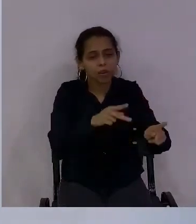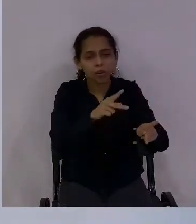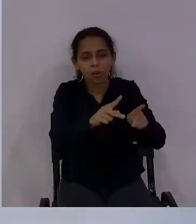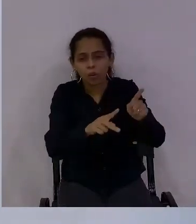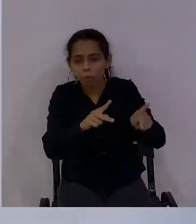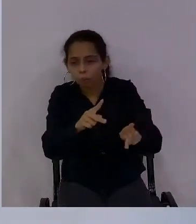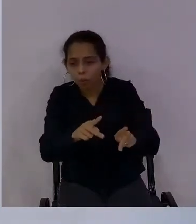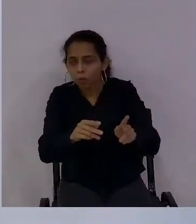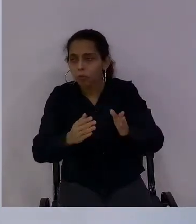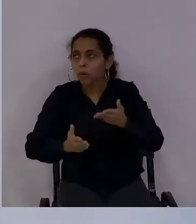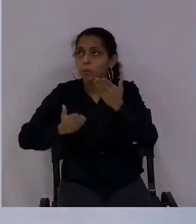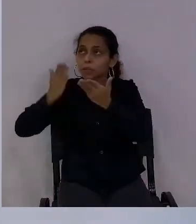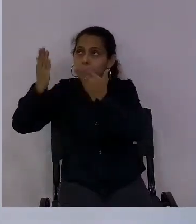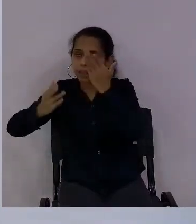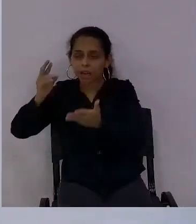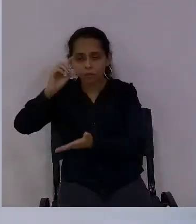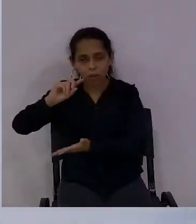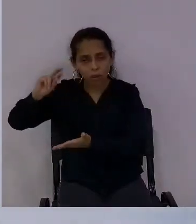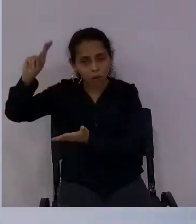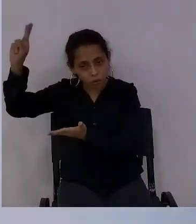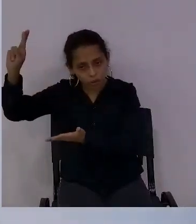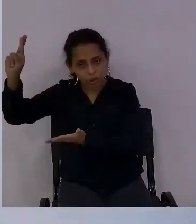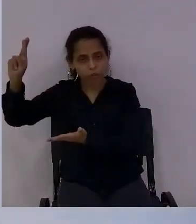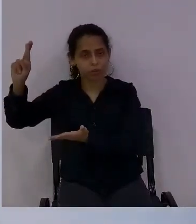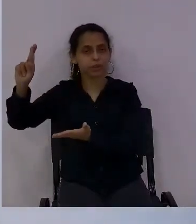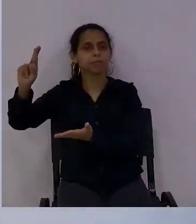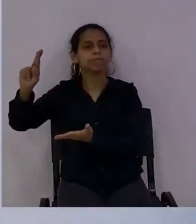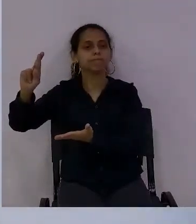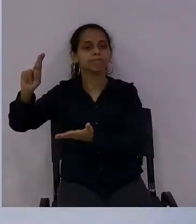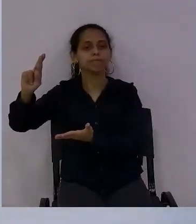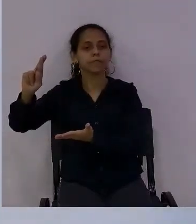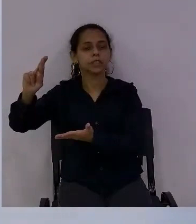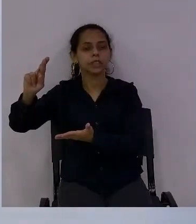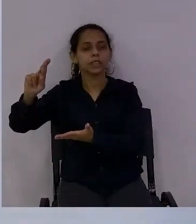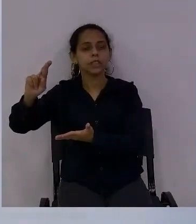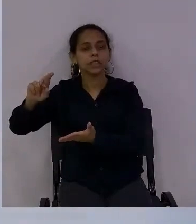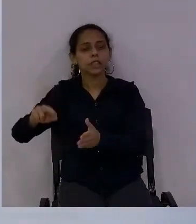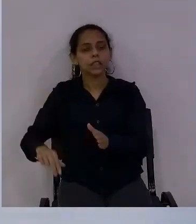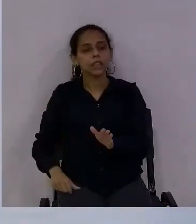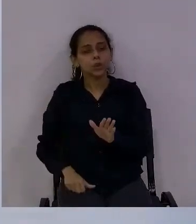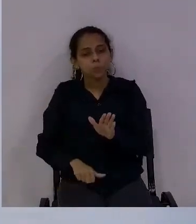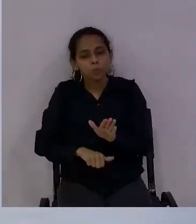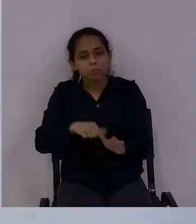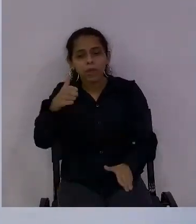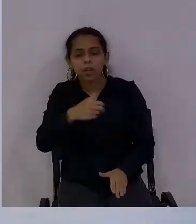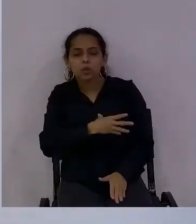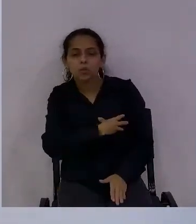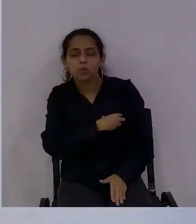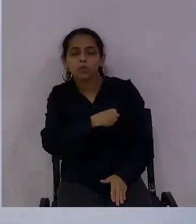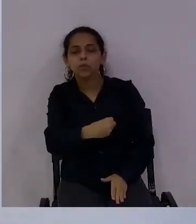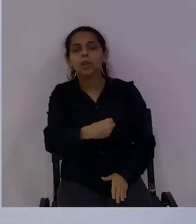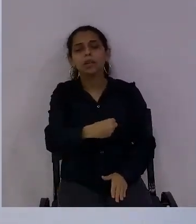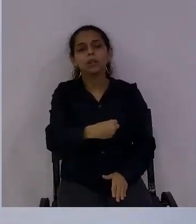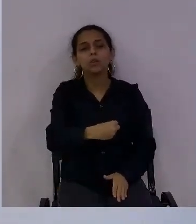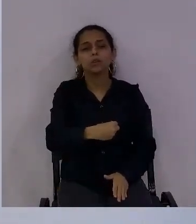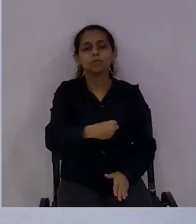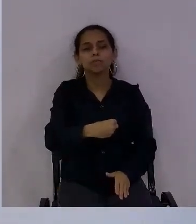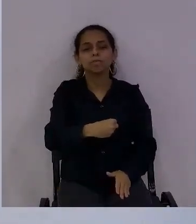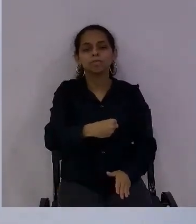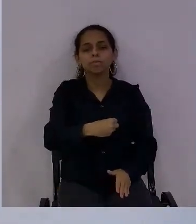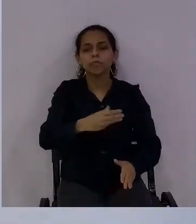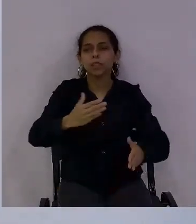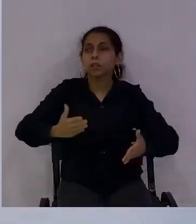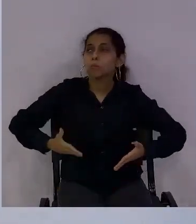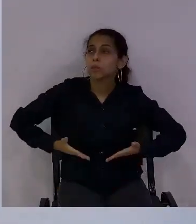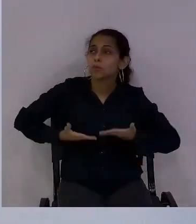consagração. E a consagração do primogênito era uma forma da família apresentar o filho dizendo, ele está